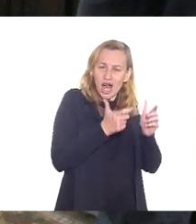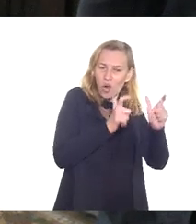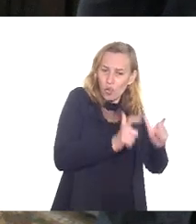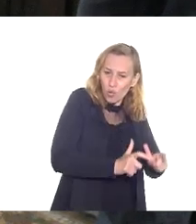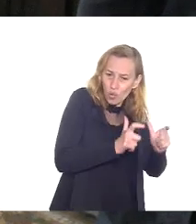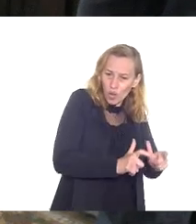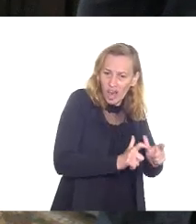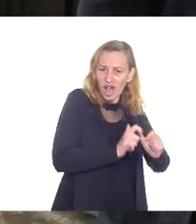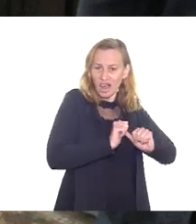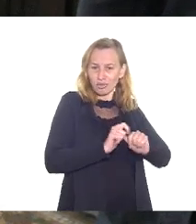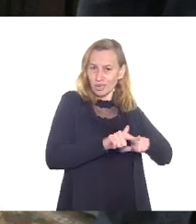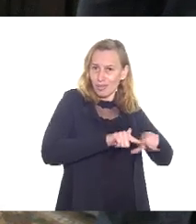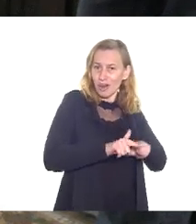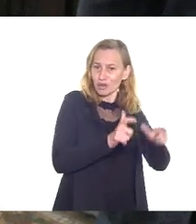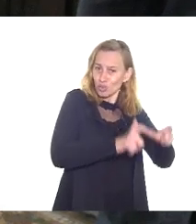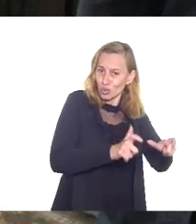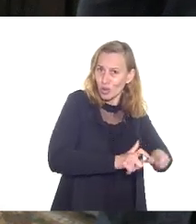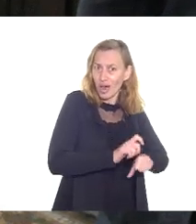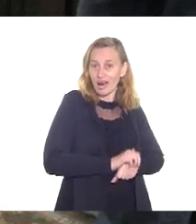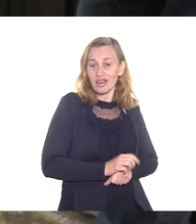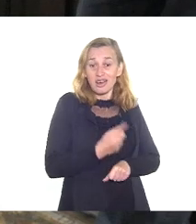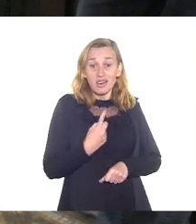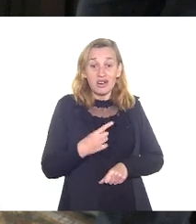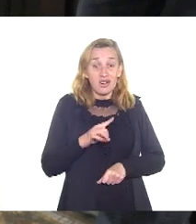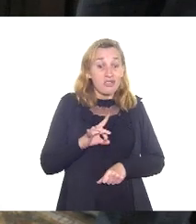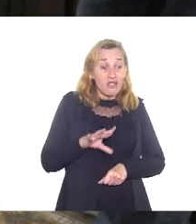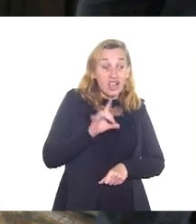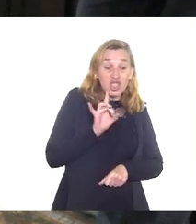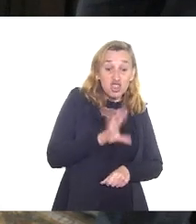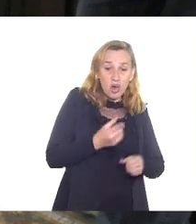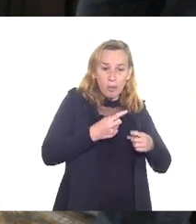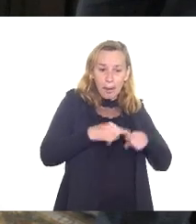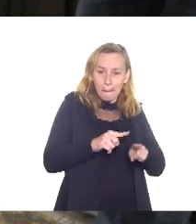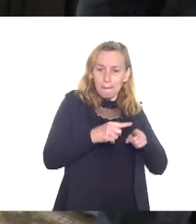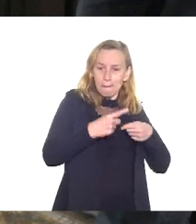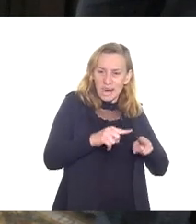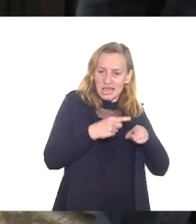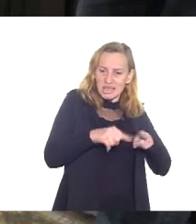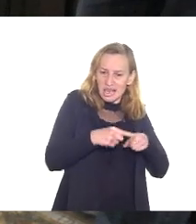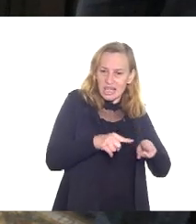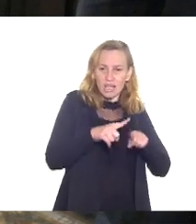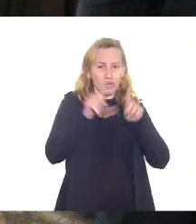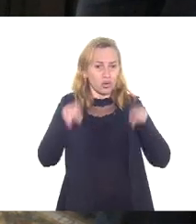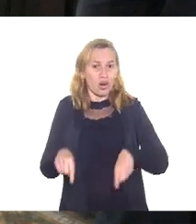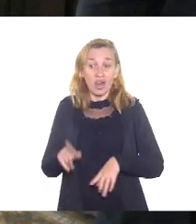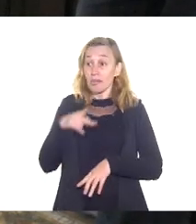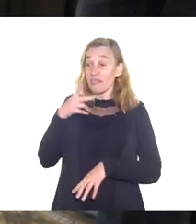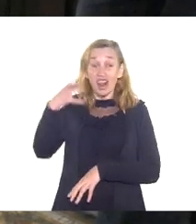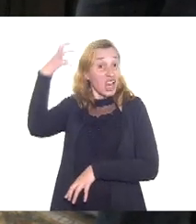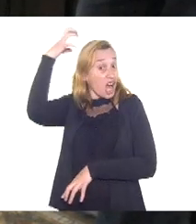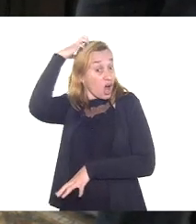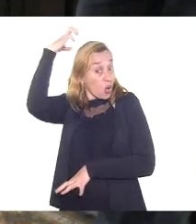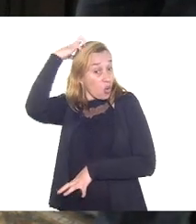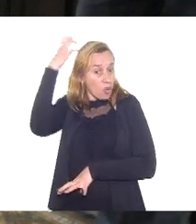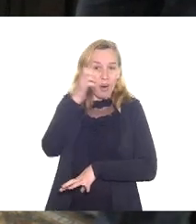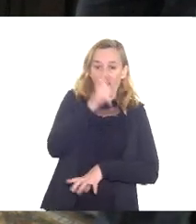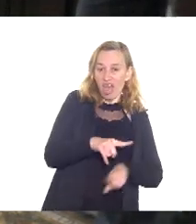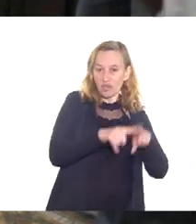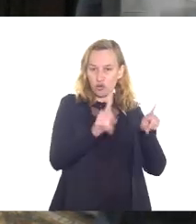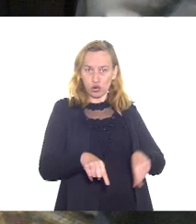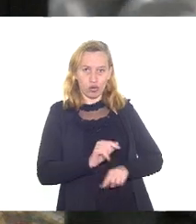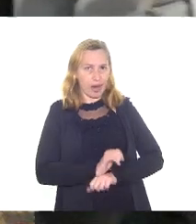daquela atividade, vão ali para perseguir o funcionário, para falar que a culpa é do